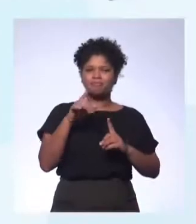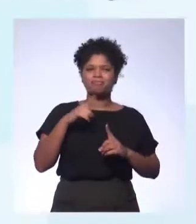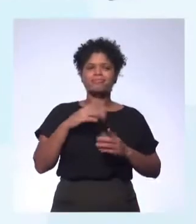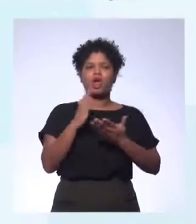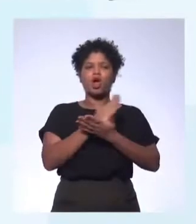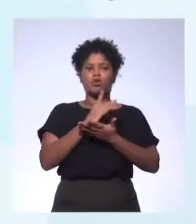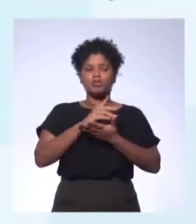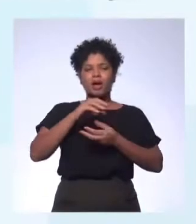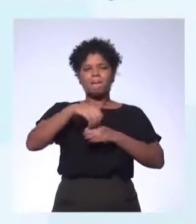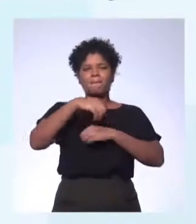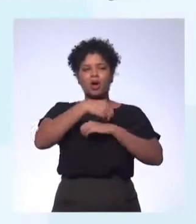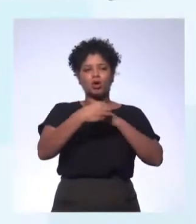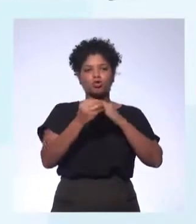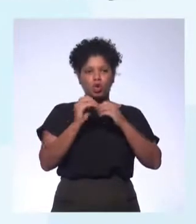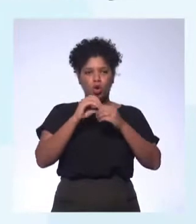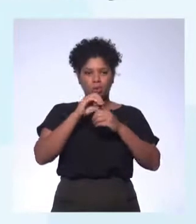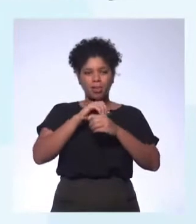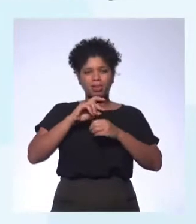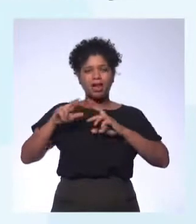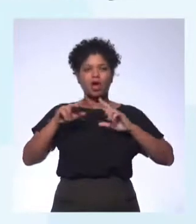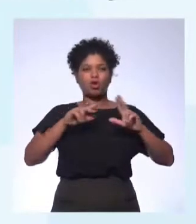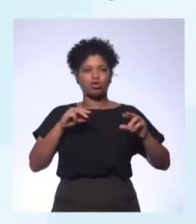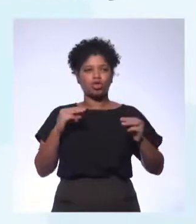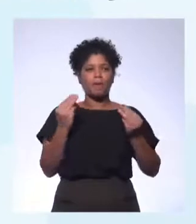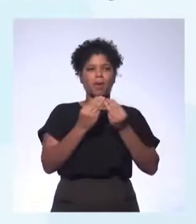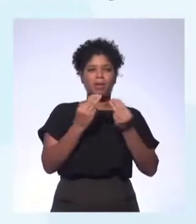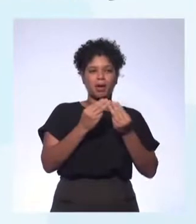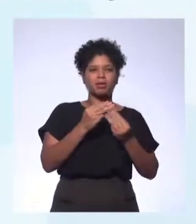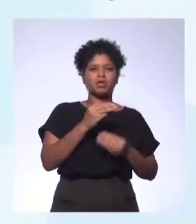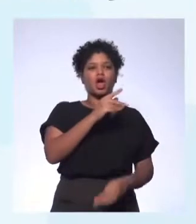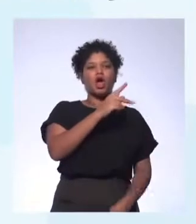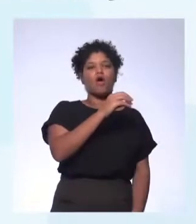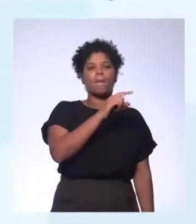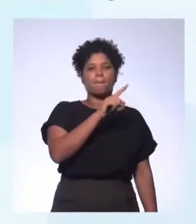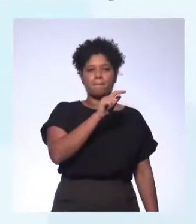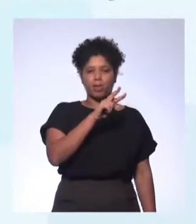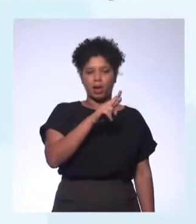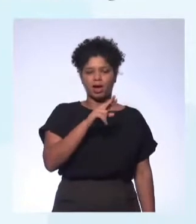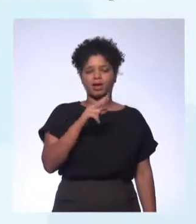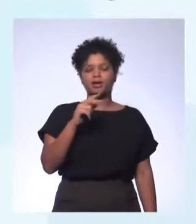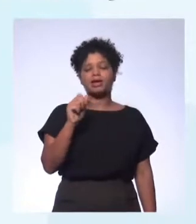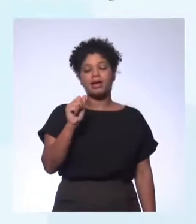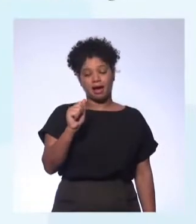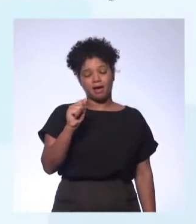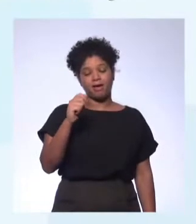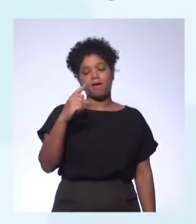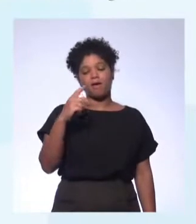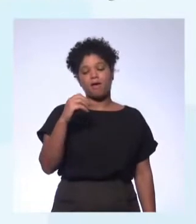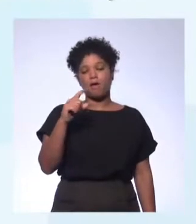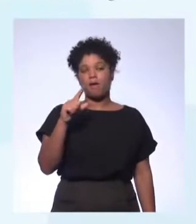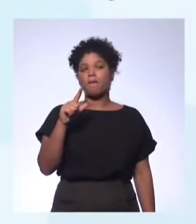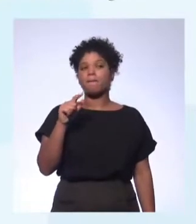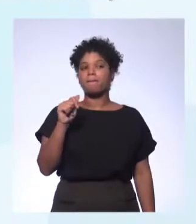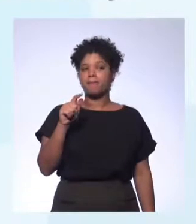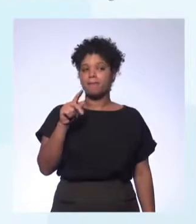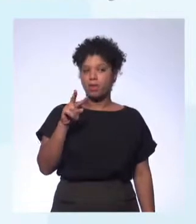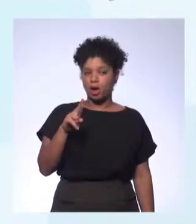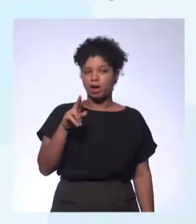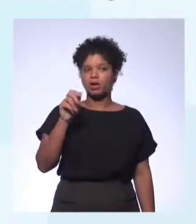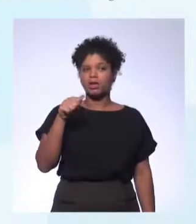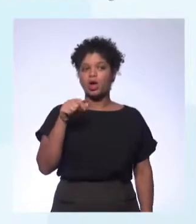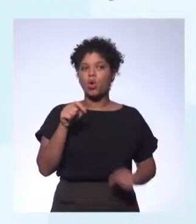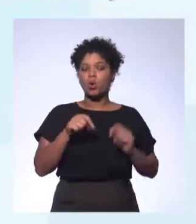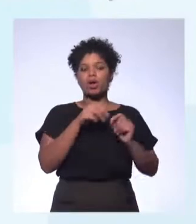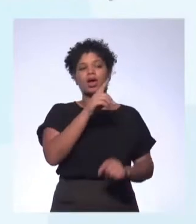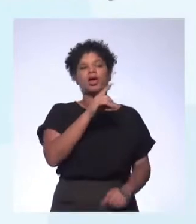moléculas de diferentes ou moléculas diferentes uma polar e outra Apolar nesse calo ou de nesse caso o dipolo